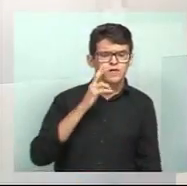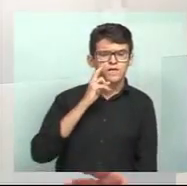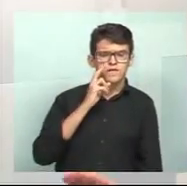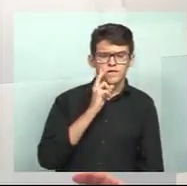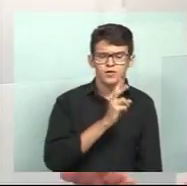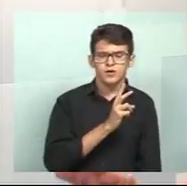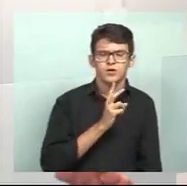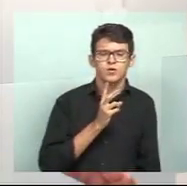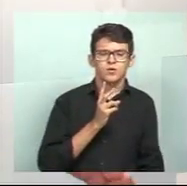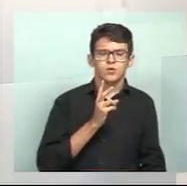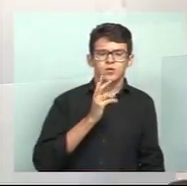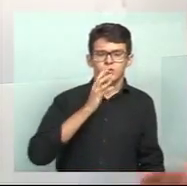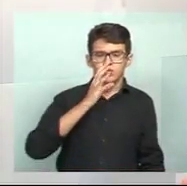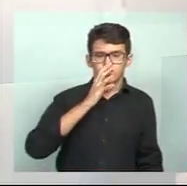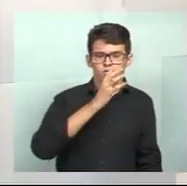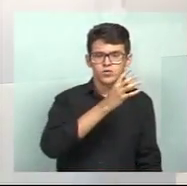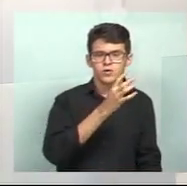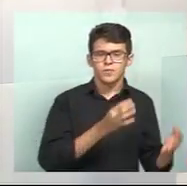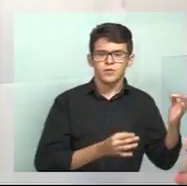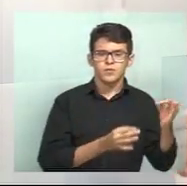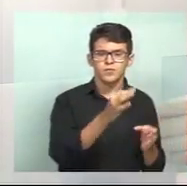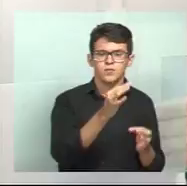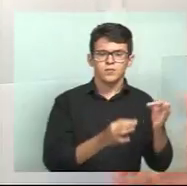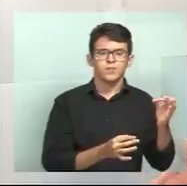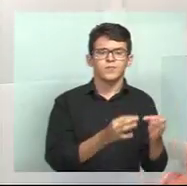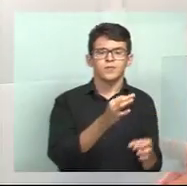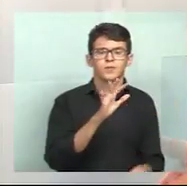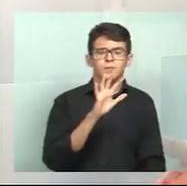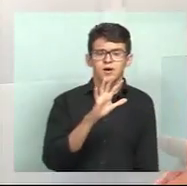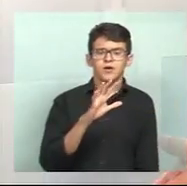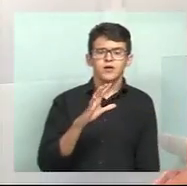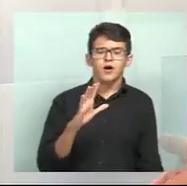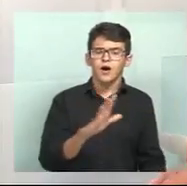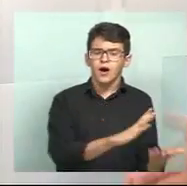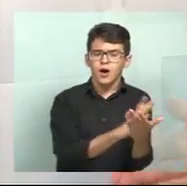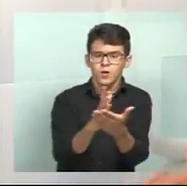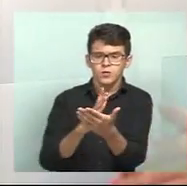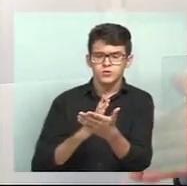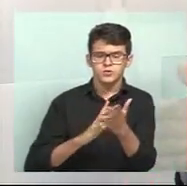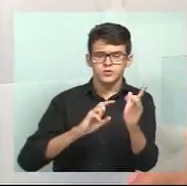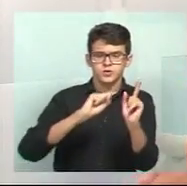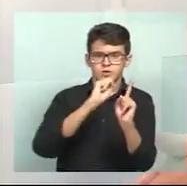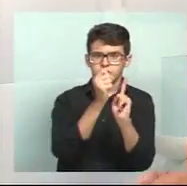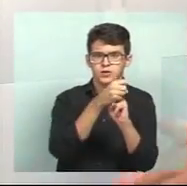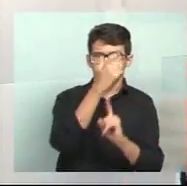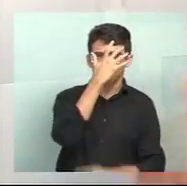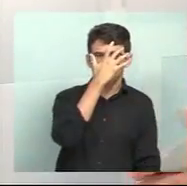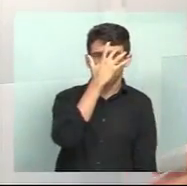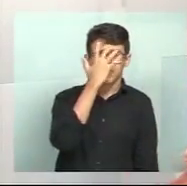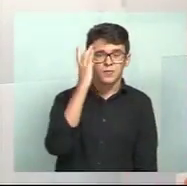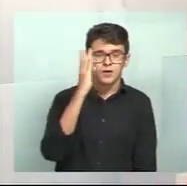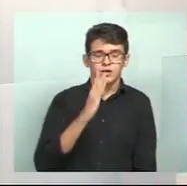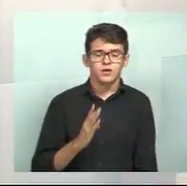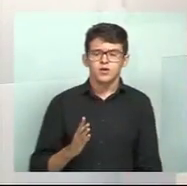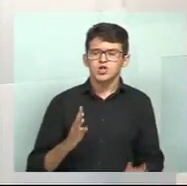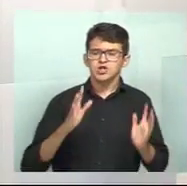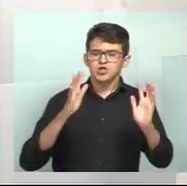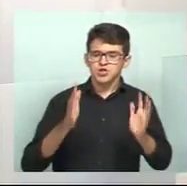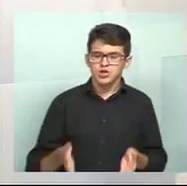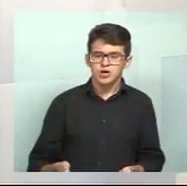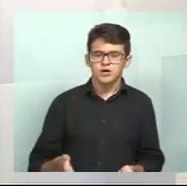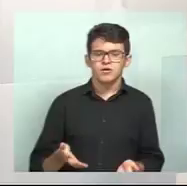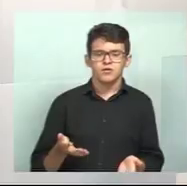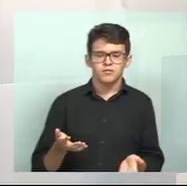grande parte da população está satisfeita com o resultado final, se sente ali representada na figura daqueles